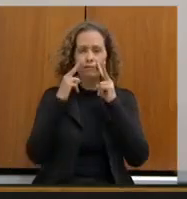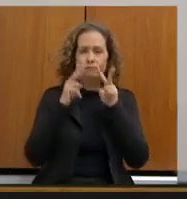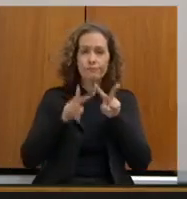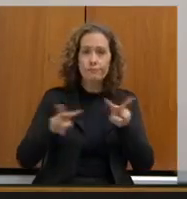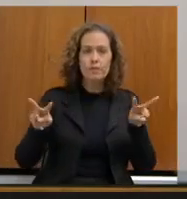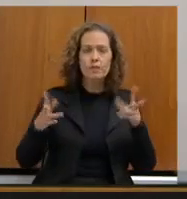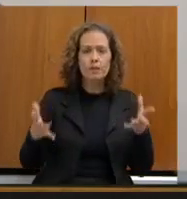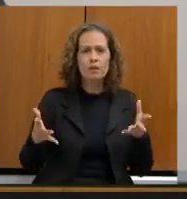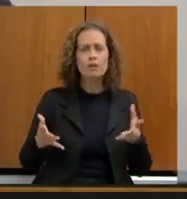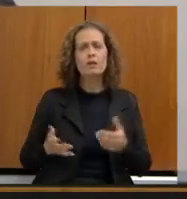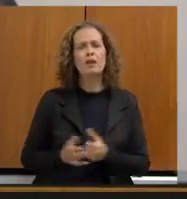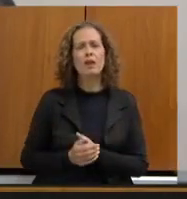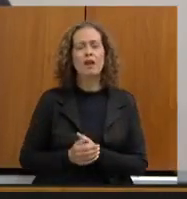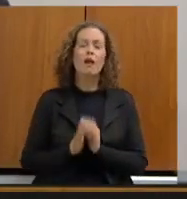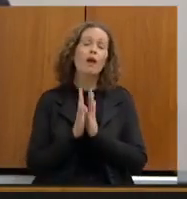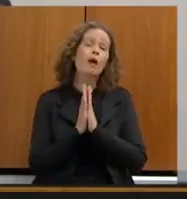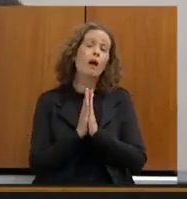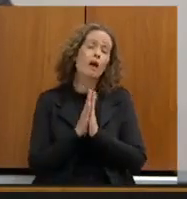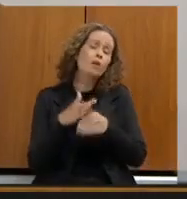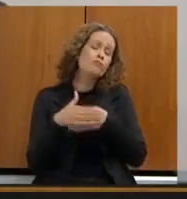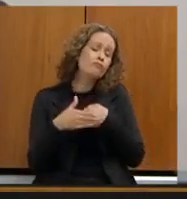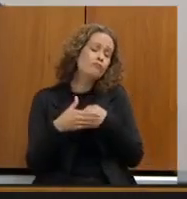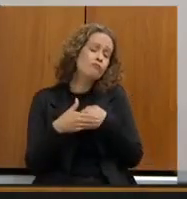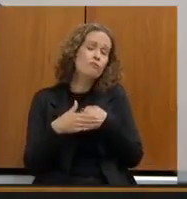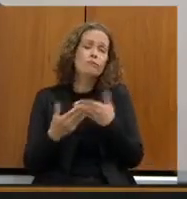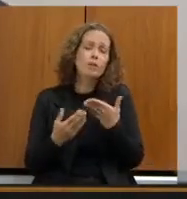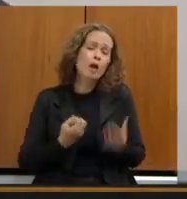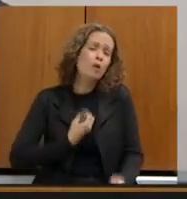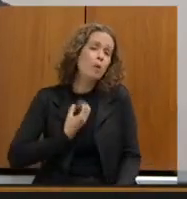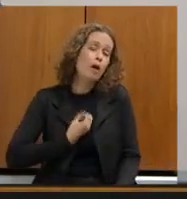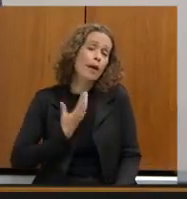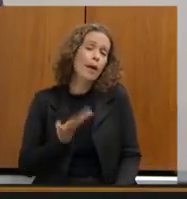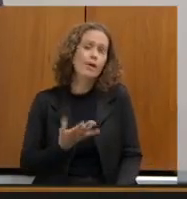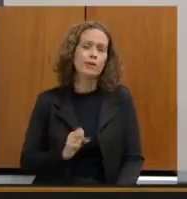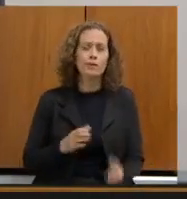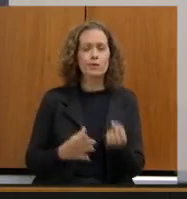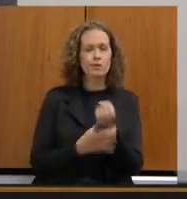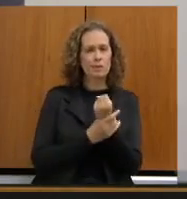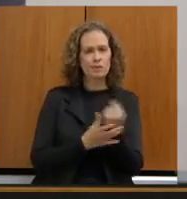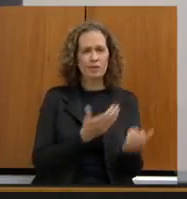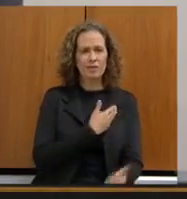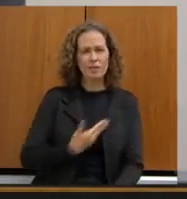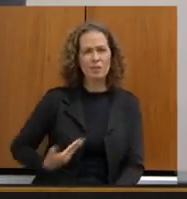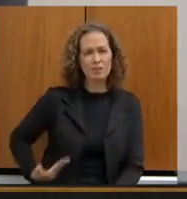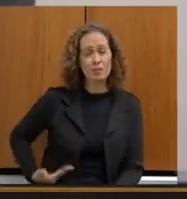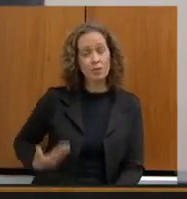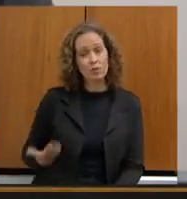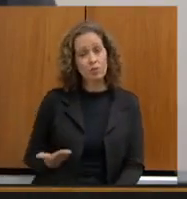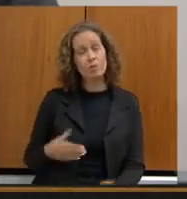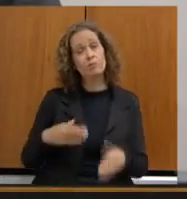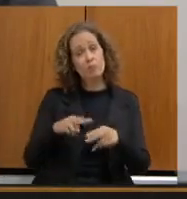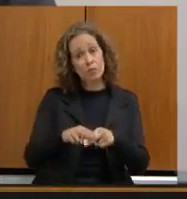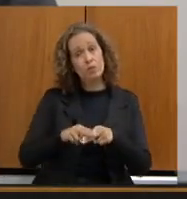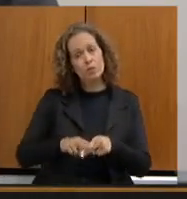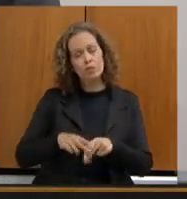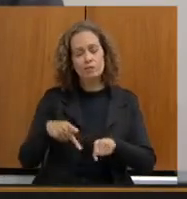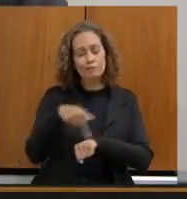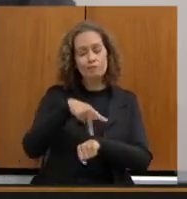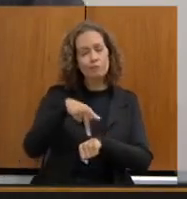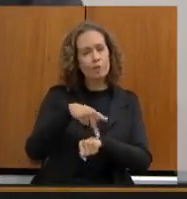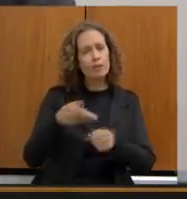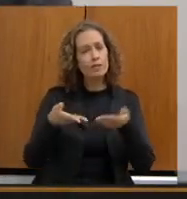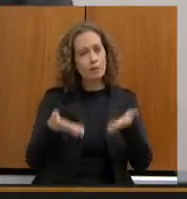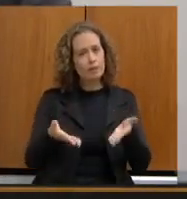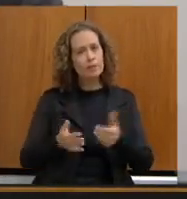é angelical poética sua segurança pública tem levado ao país não foi à toa